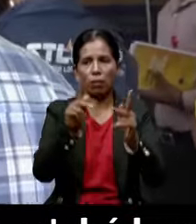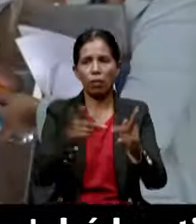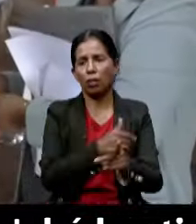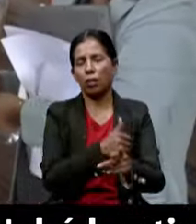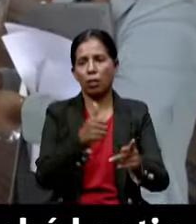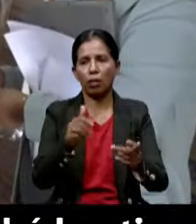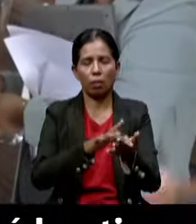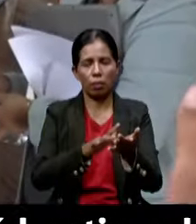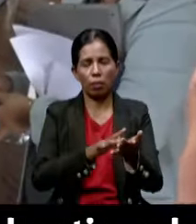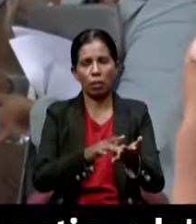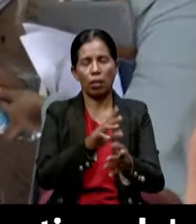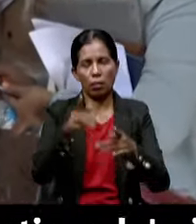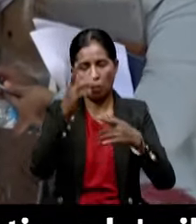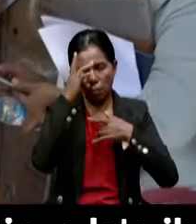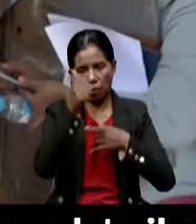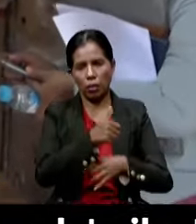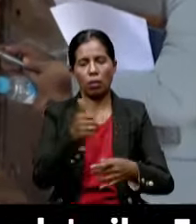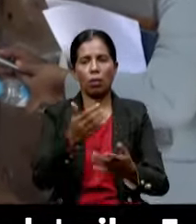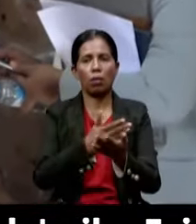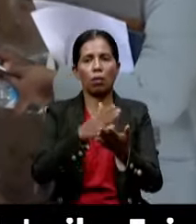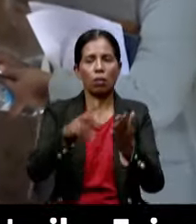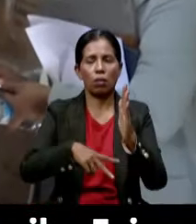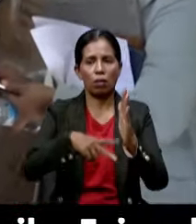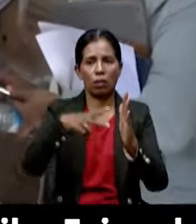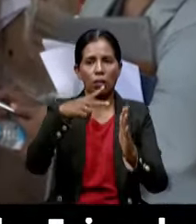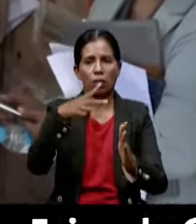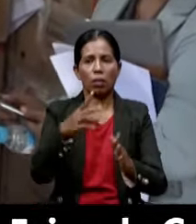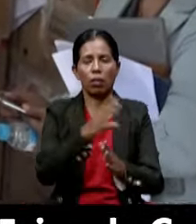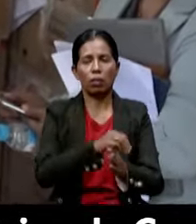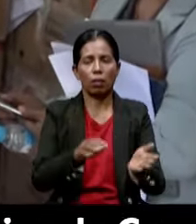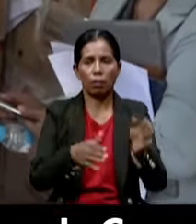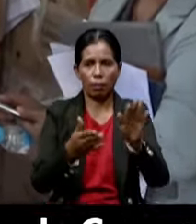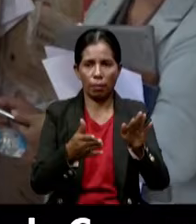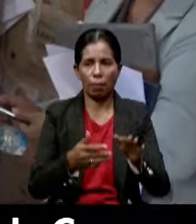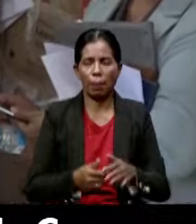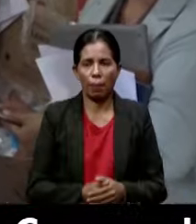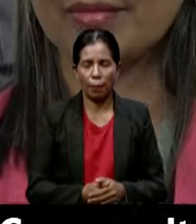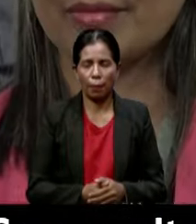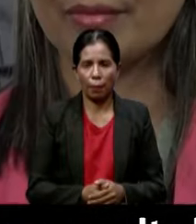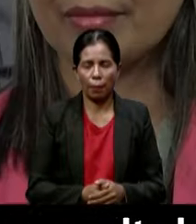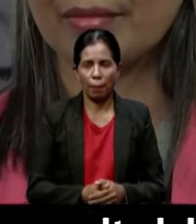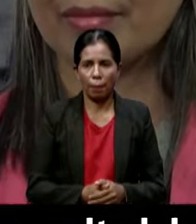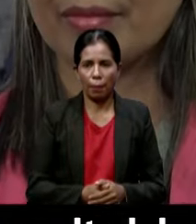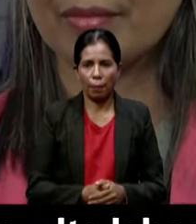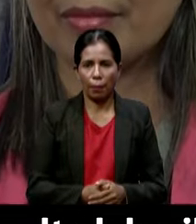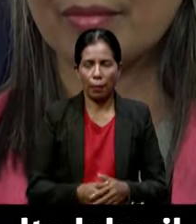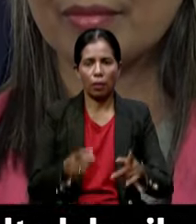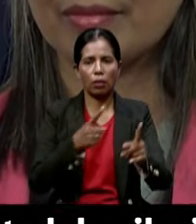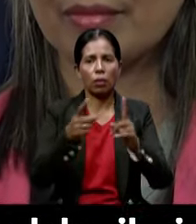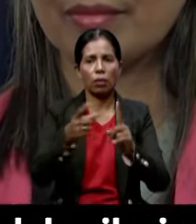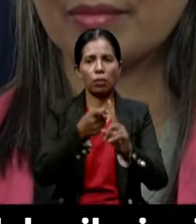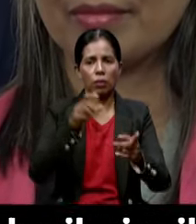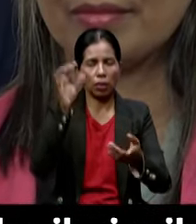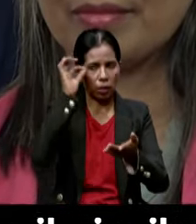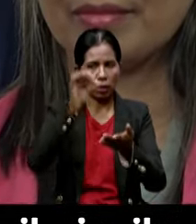em Moruk refere paciente ser a consumo a longo prazo que a tua coto is. E a ONU explicação com a secretária